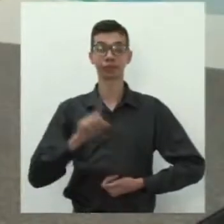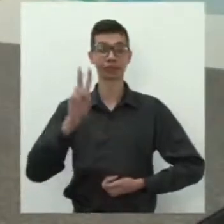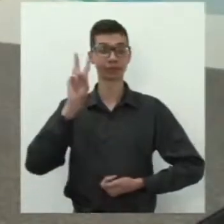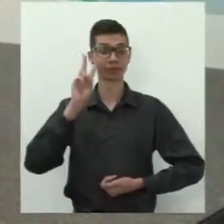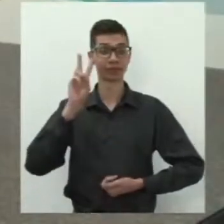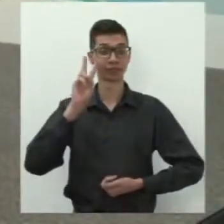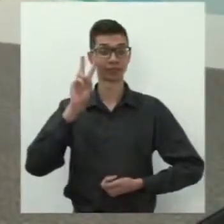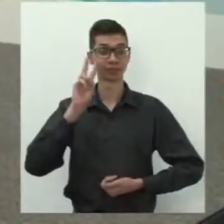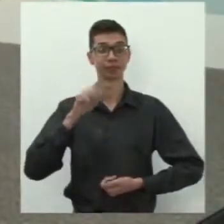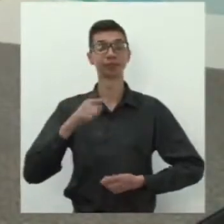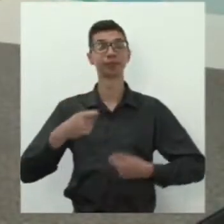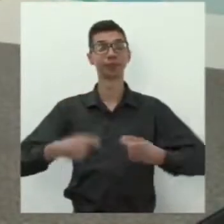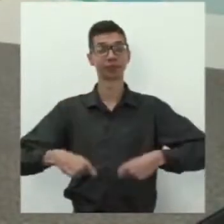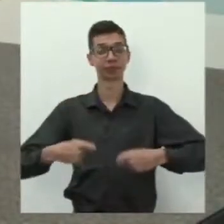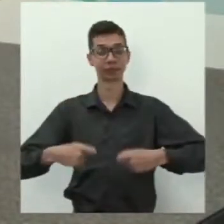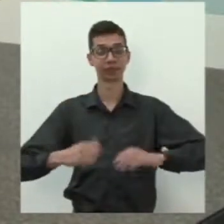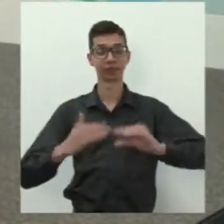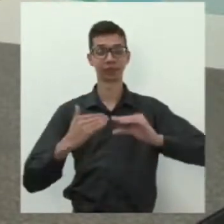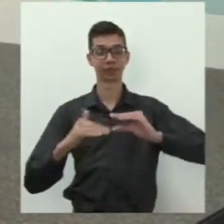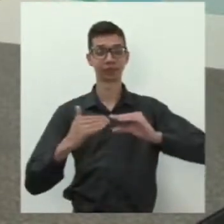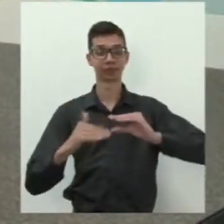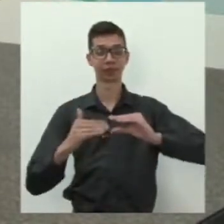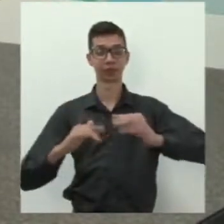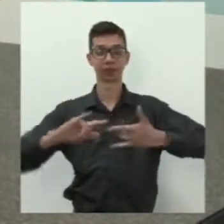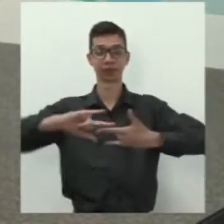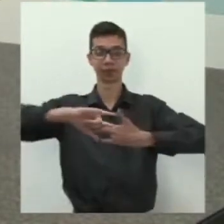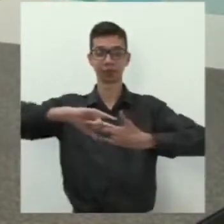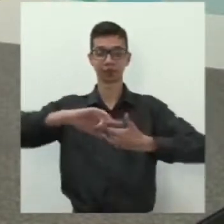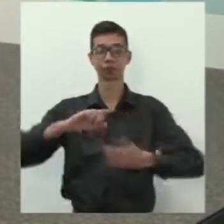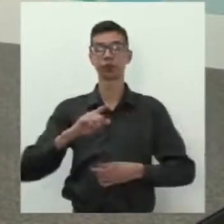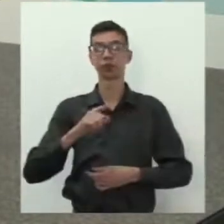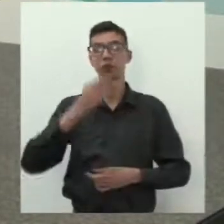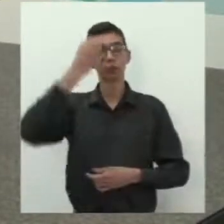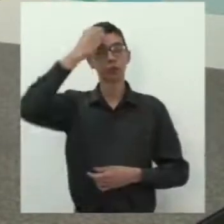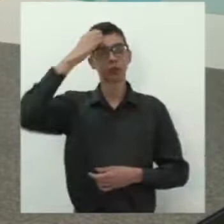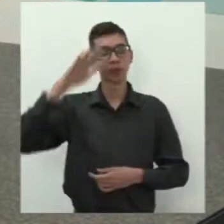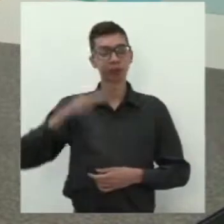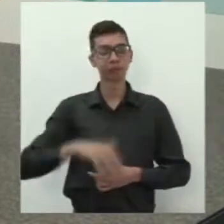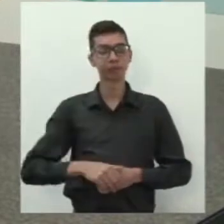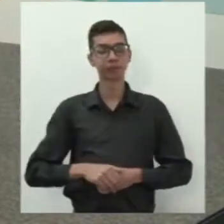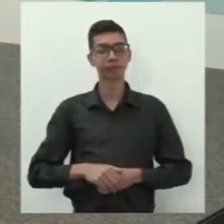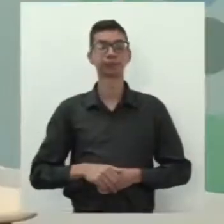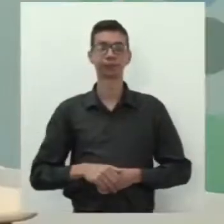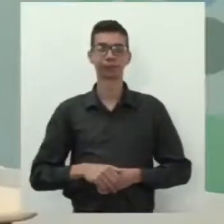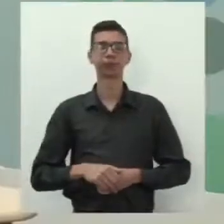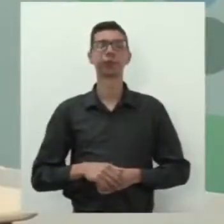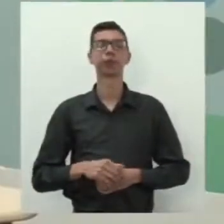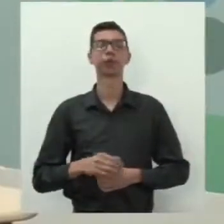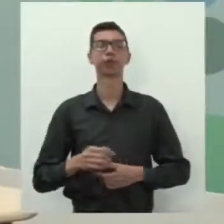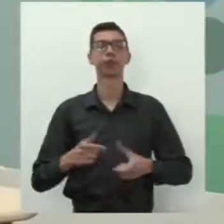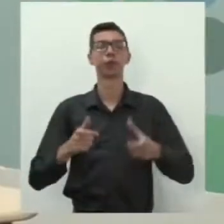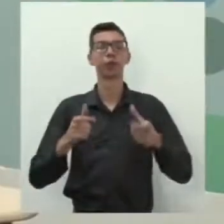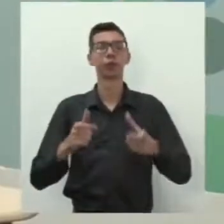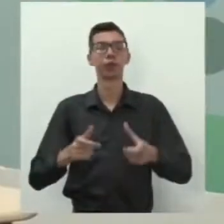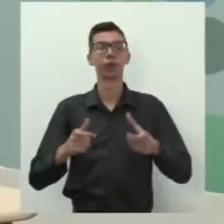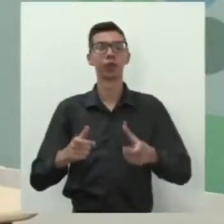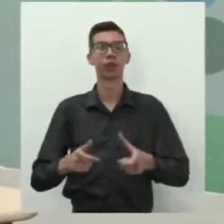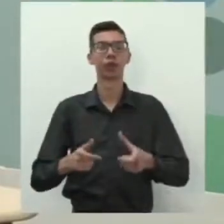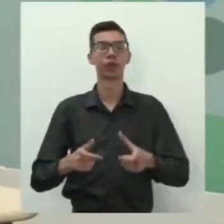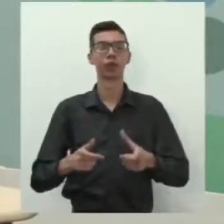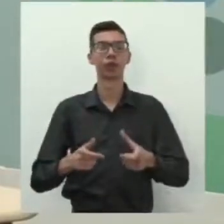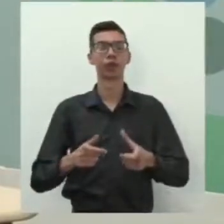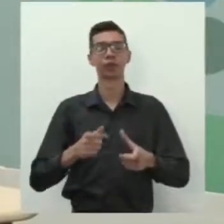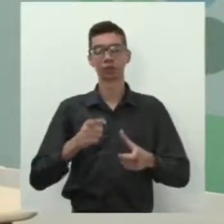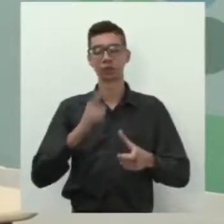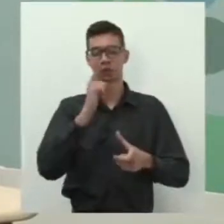da Microsoft. Então, se você não sabe qual é o seu e-mail Microsoft, acessando a sede, lá a Secretaria Digital,